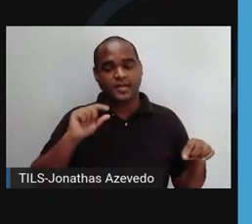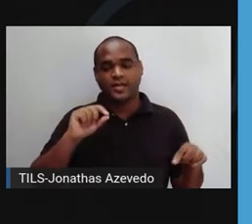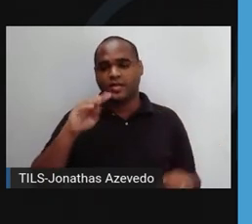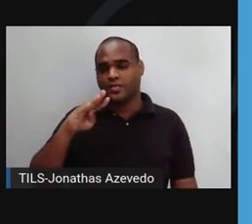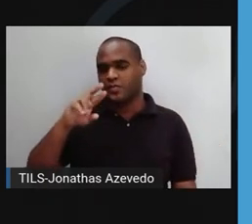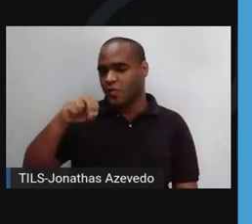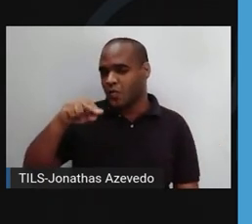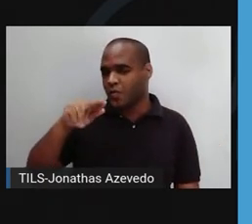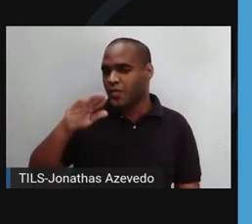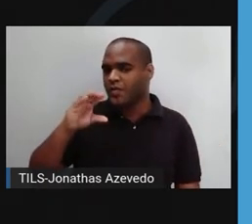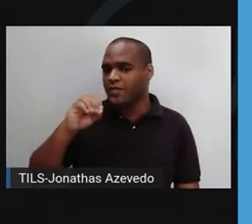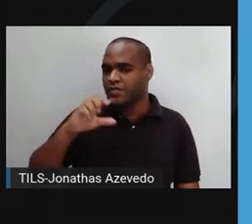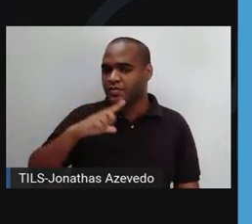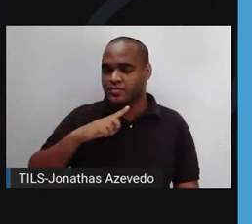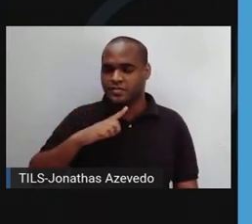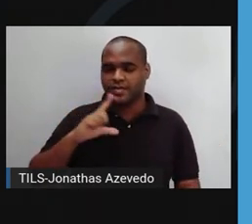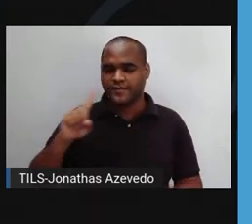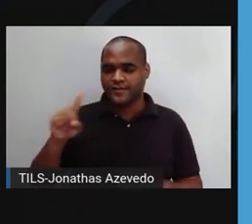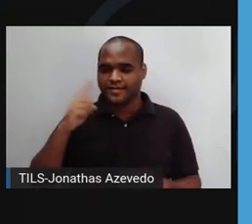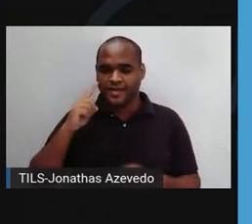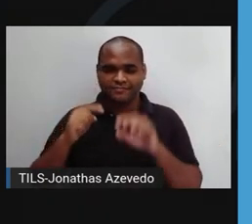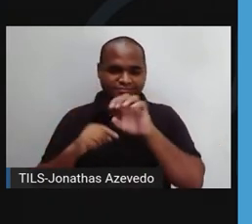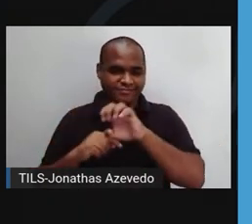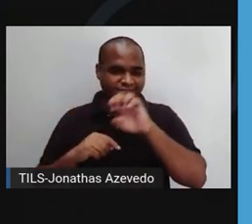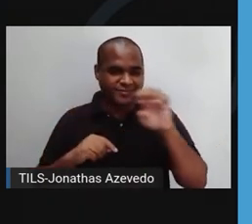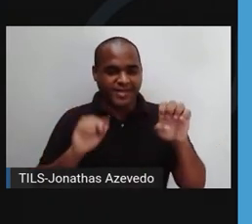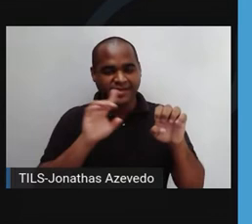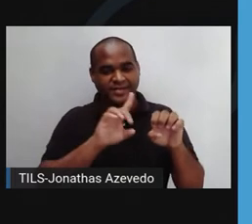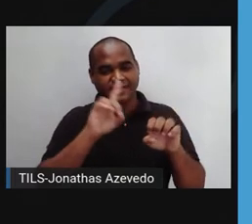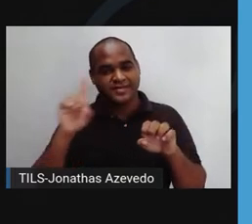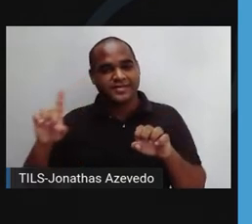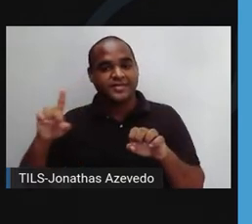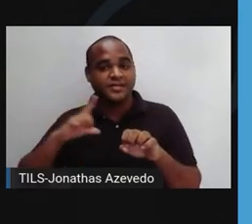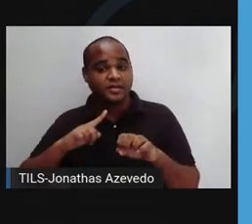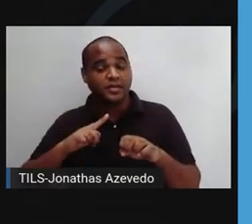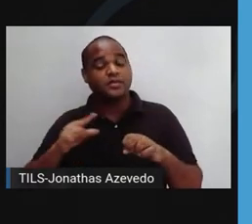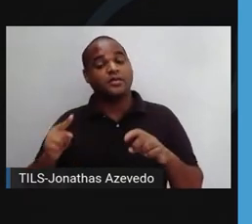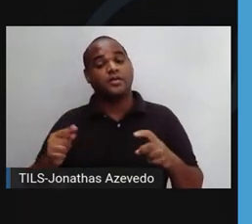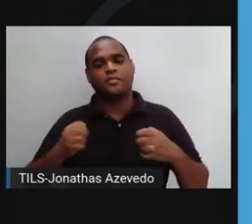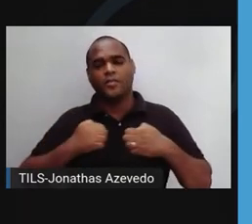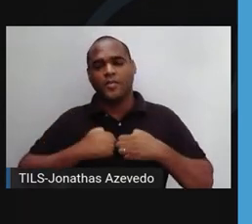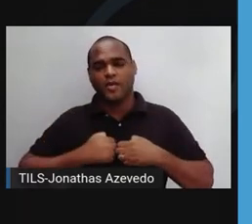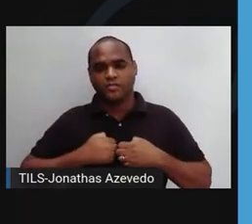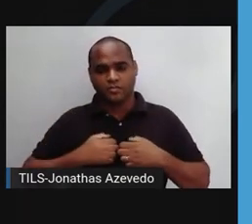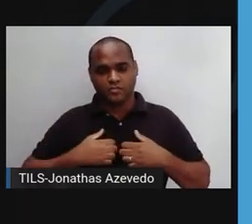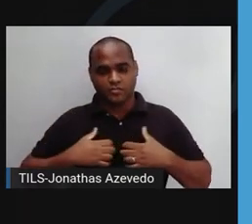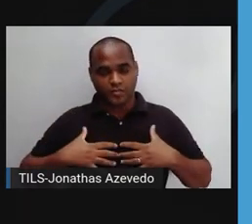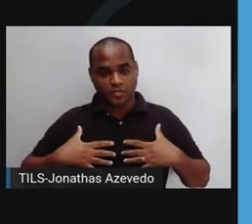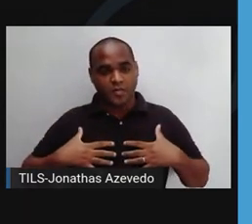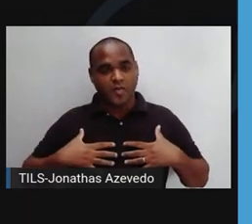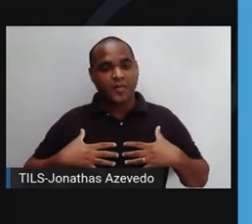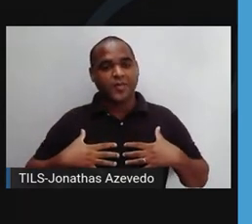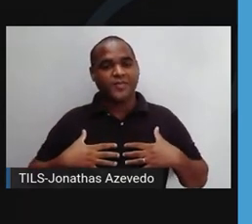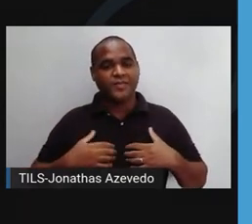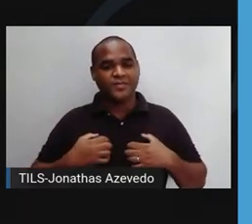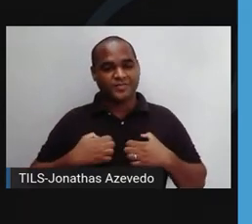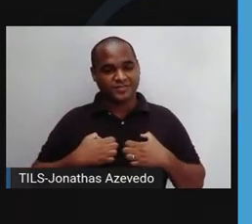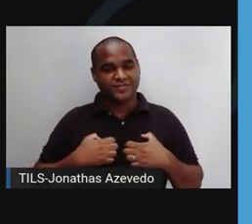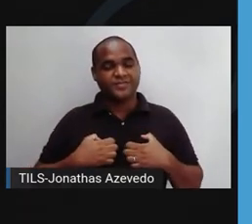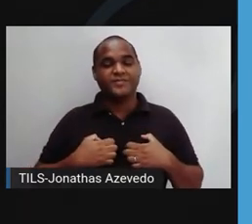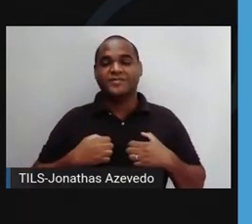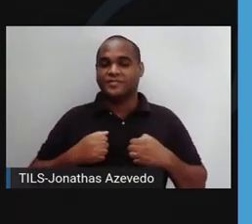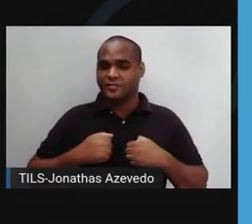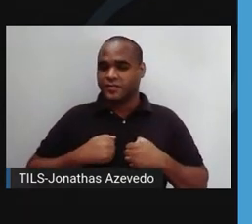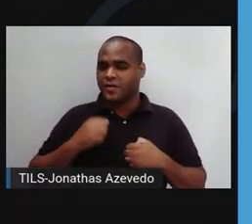vai à direita e o outro vai para a esquerda. Ah, olha! São os pulmões! Vamos ver como eles são por fora. Eles são